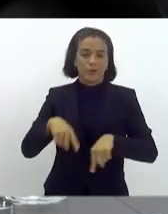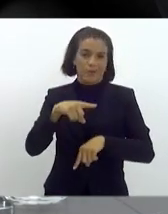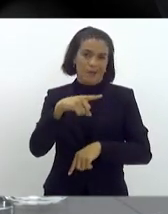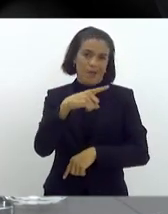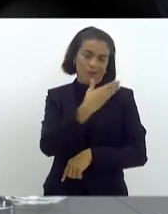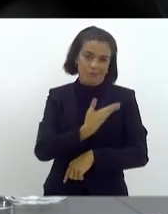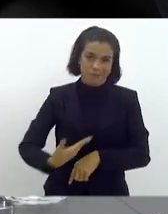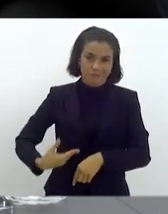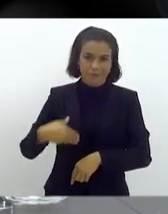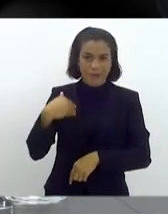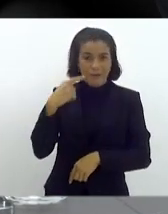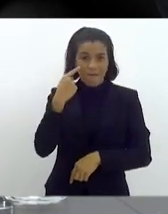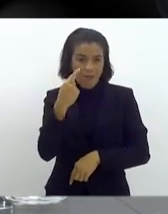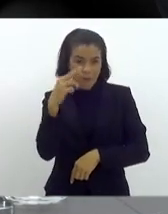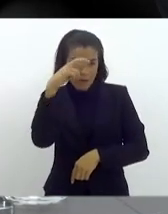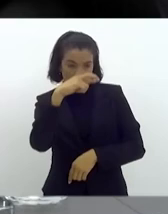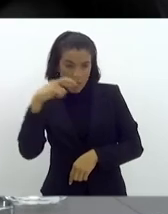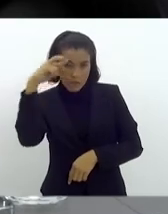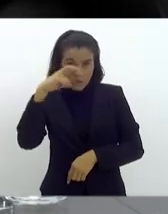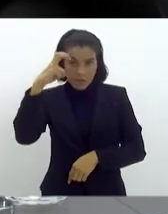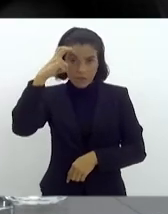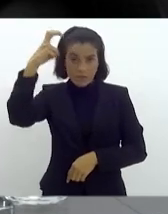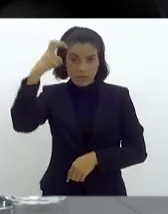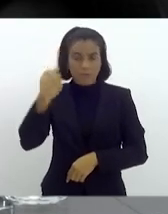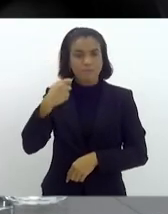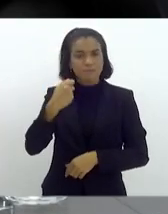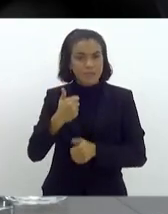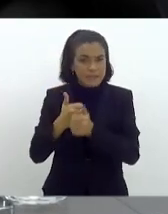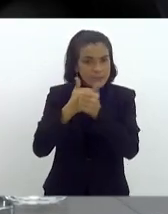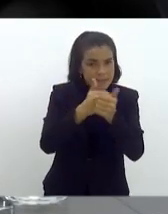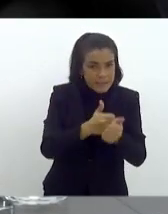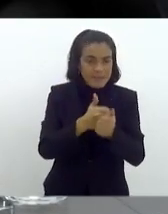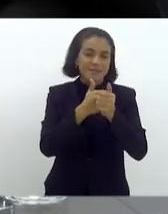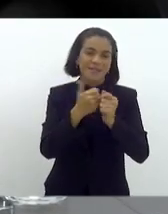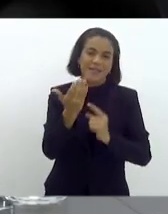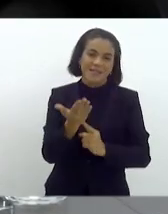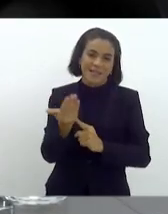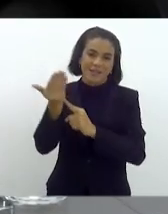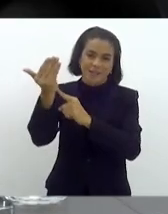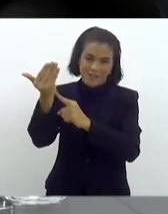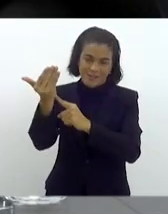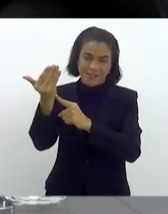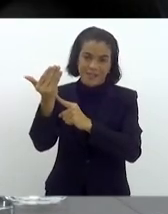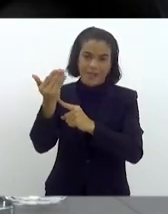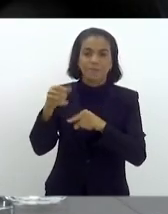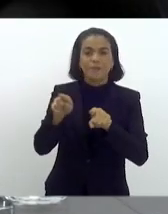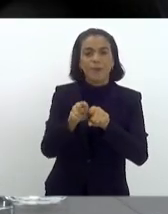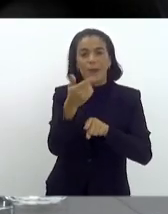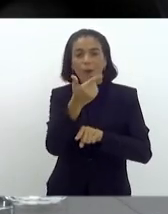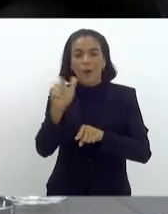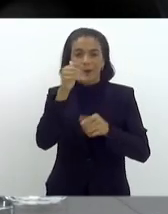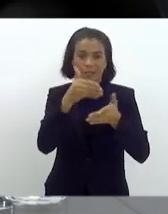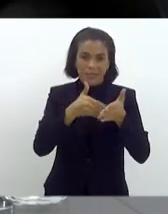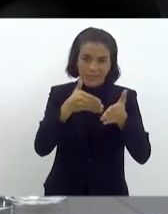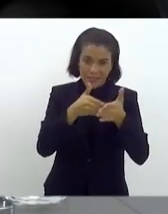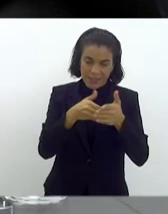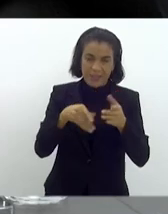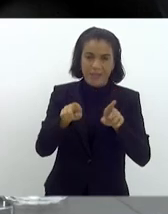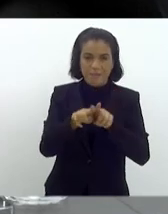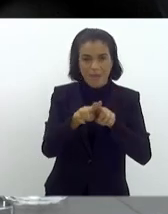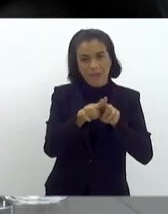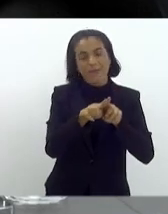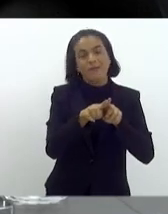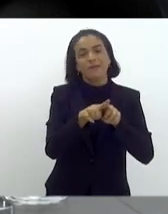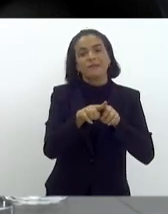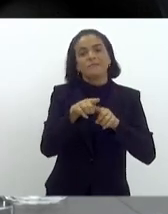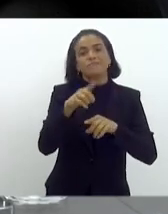inteligente ela precisa seguir esses ditames tecnológicos e outra dificuldade que vem também na mesma linha